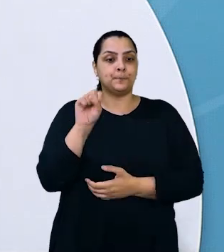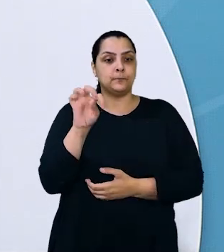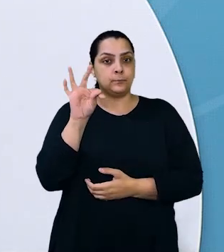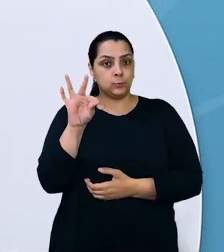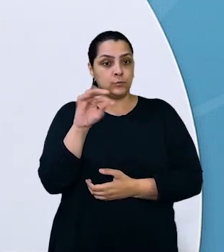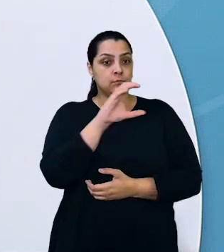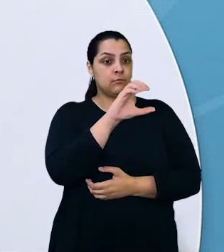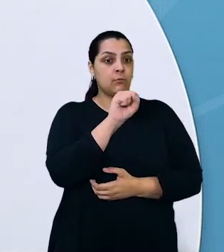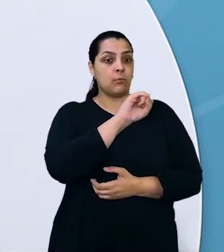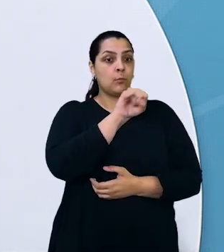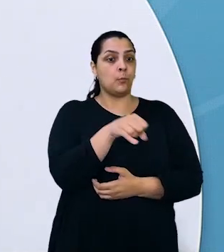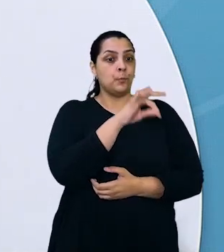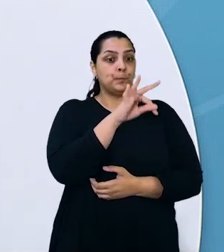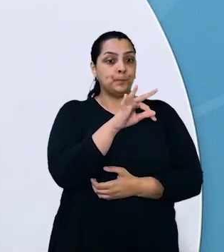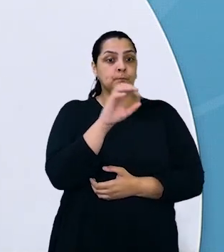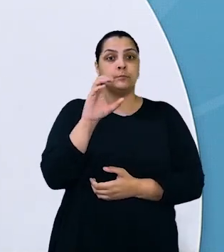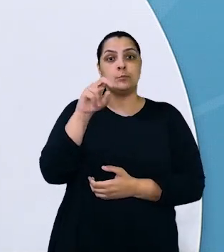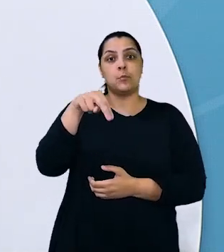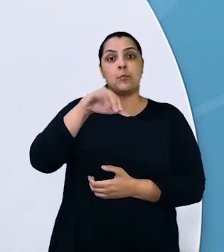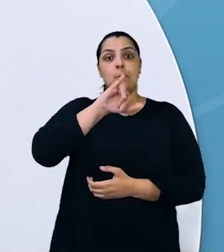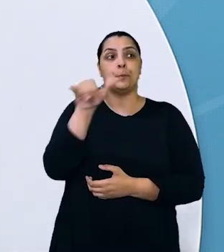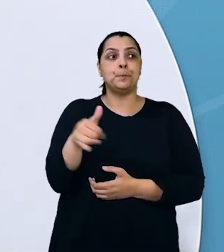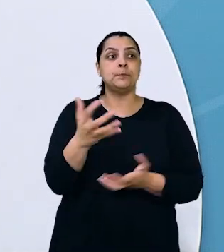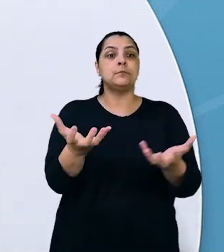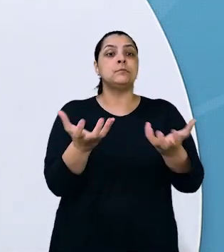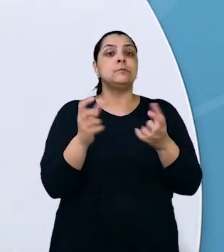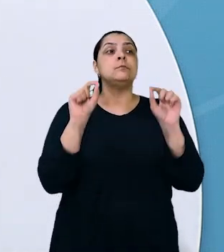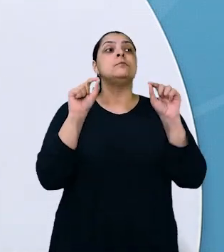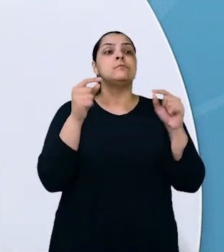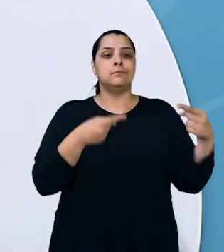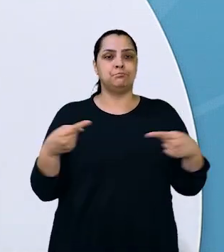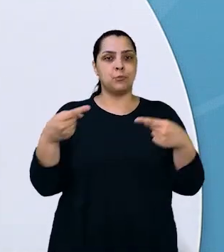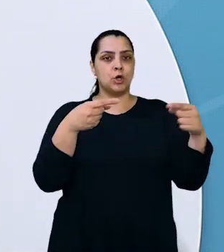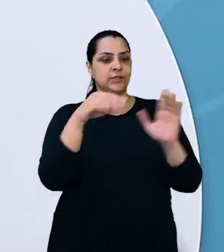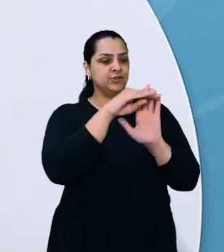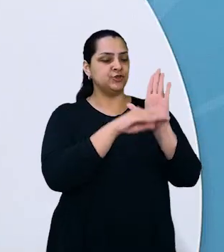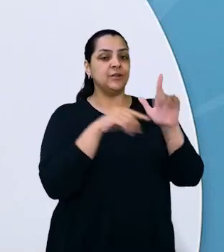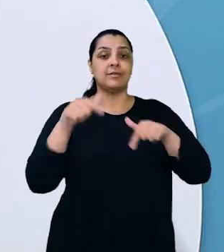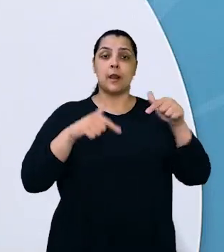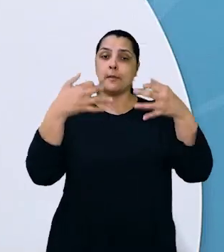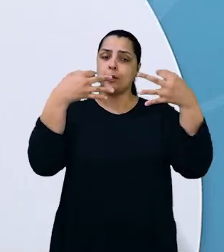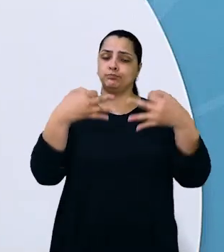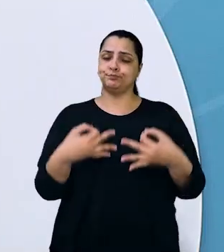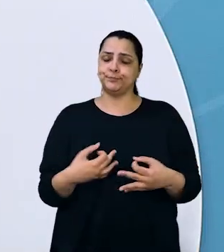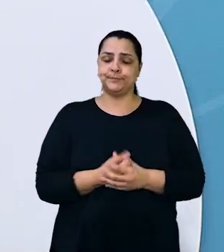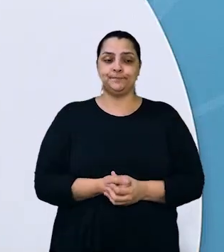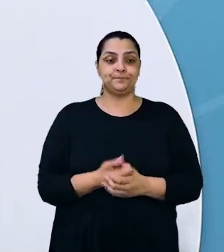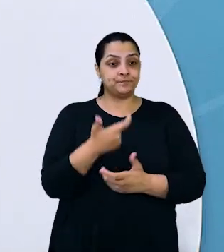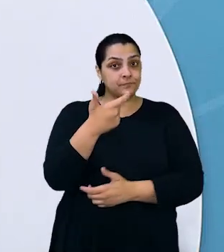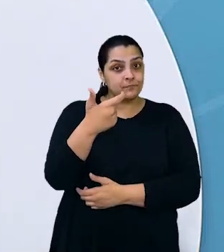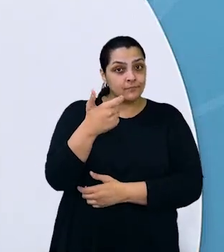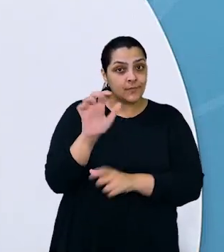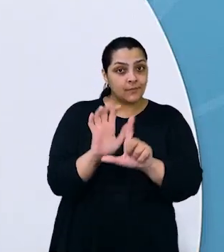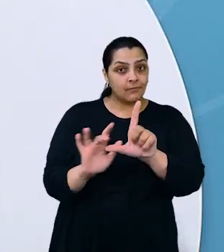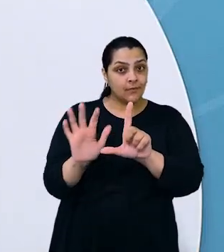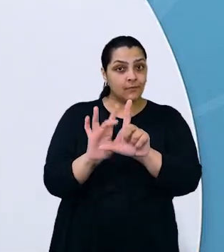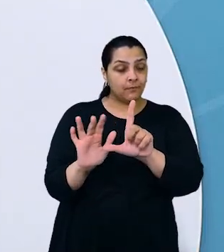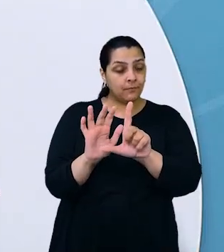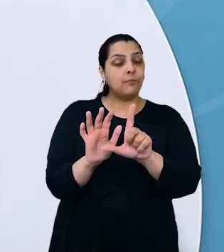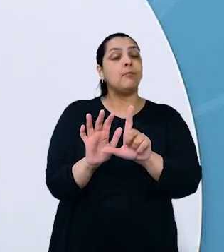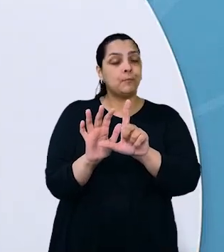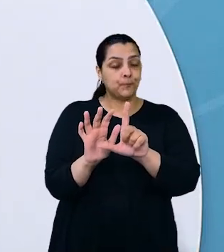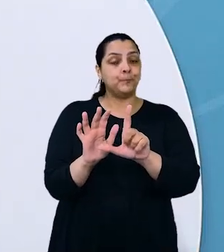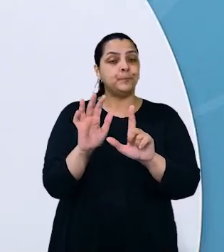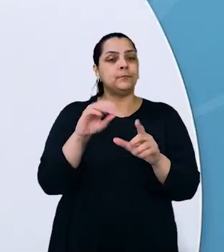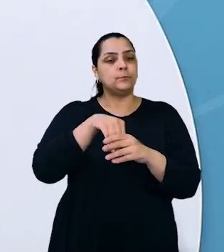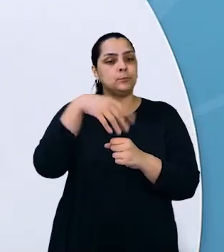o CSJT e o CNJ para fortalecer políticas de trabalho decente. Basta apontar a câmera para o QR Code e acessar